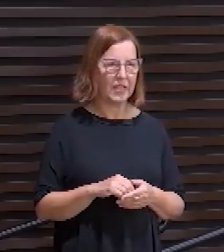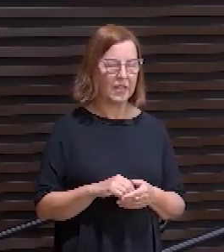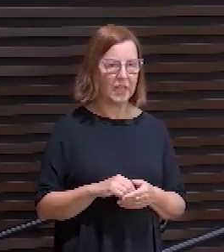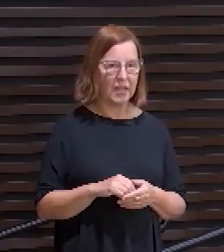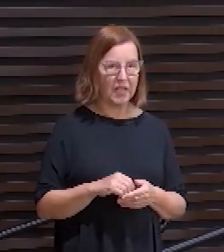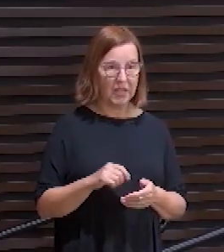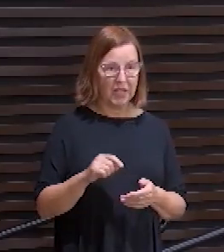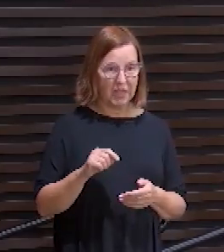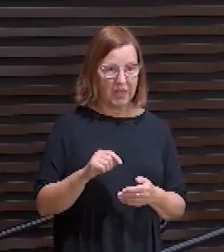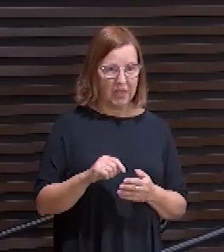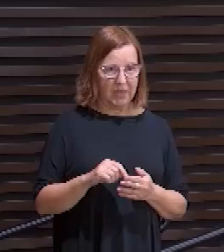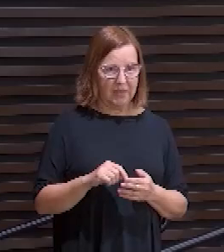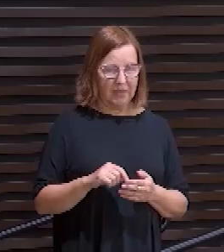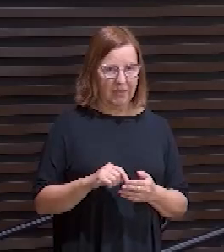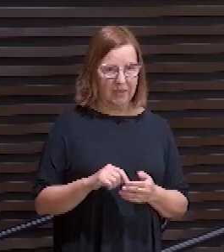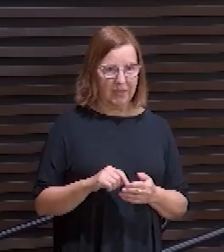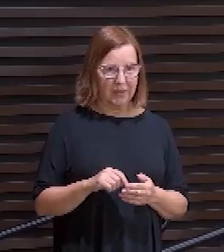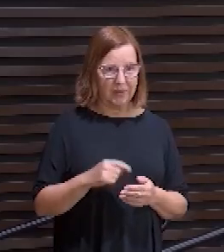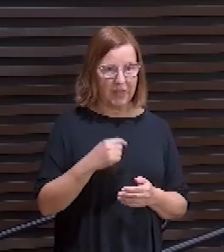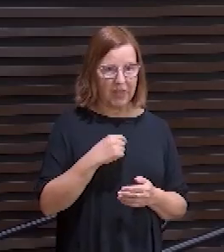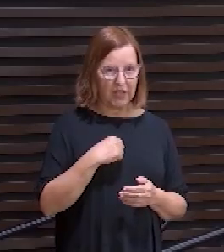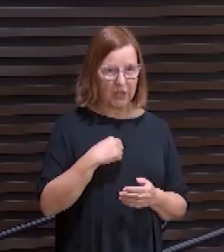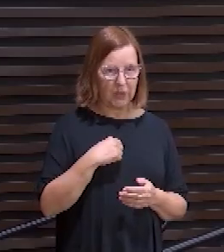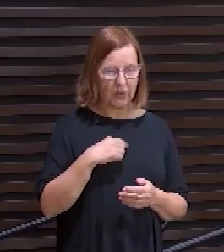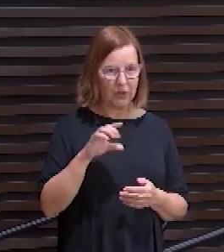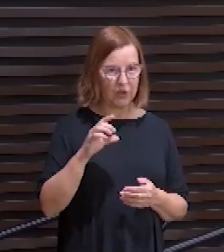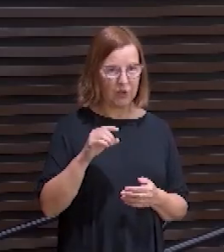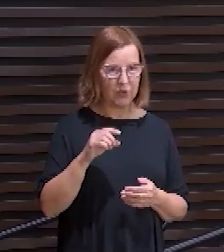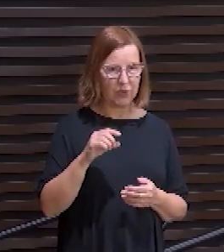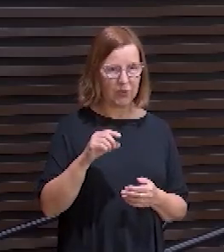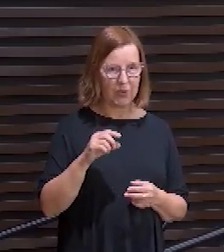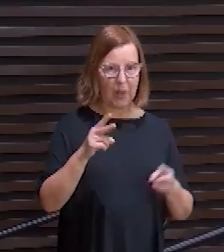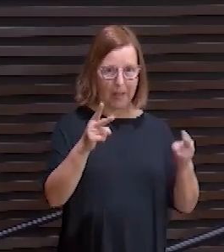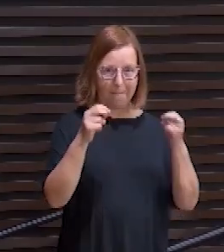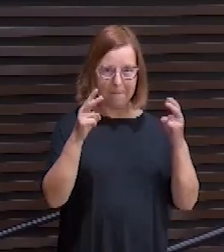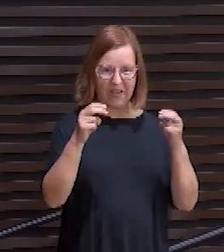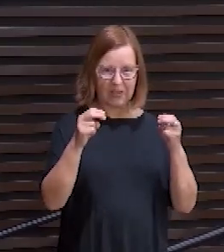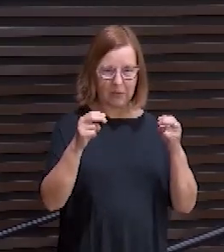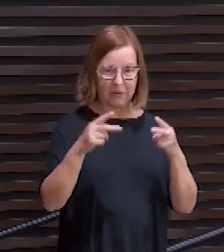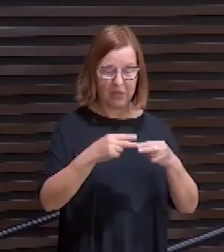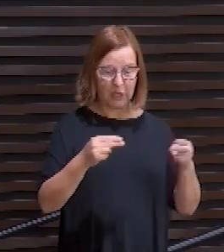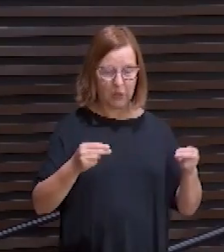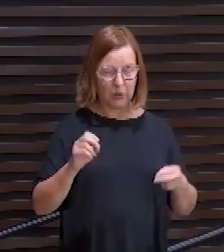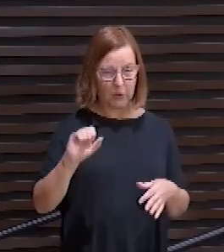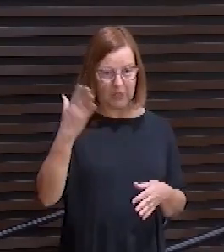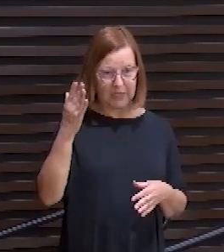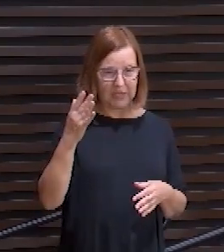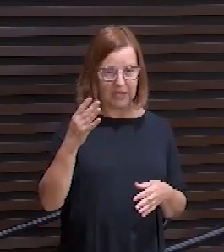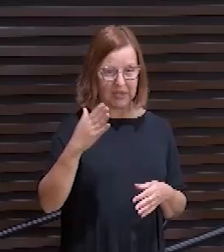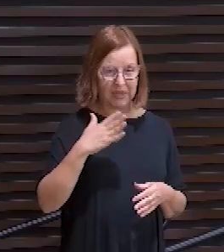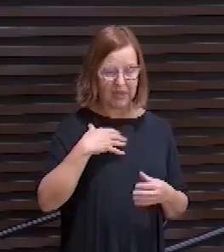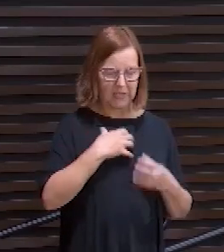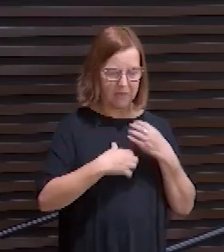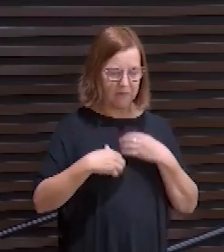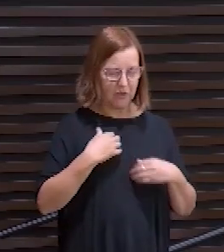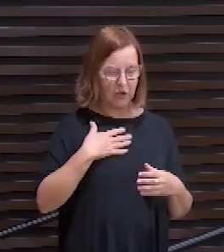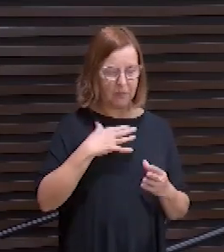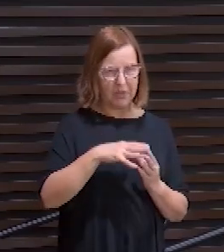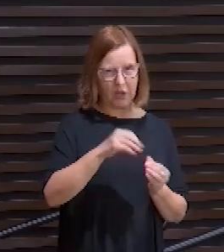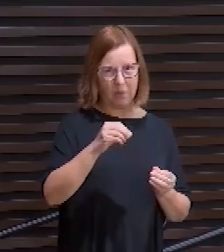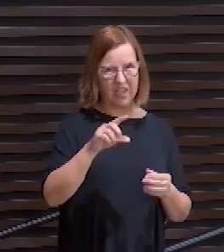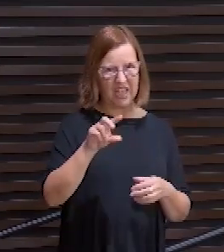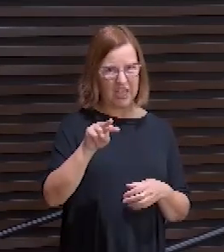queridos irmãos. Estou apenas olhando as coisas acontecer e afligindo a minha alma como Ló afligia a dele.